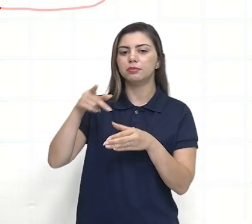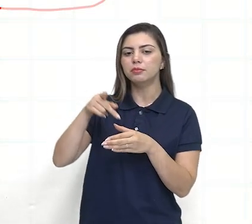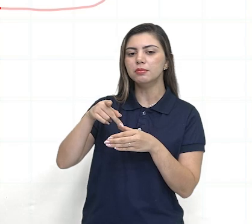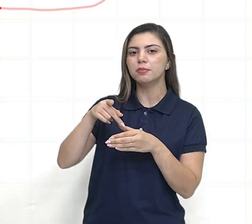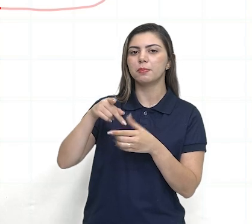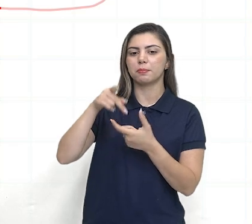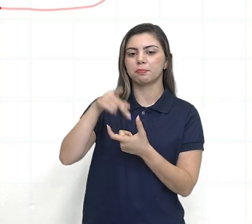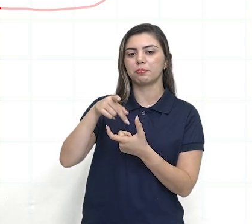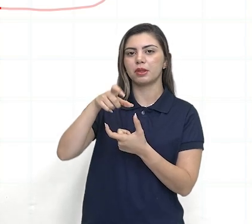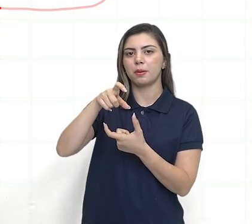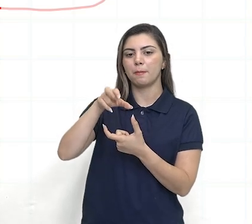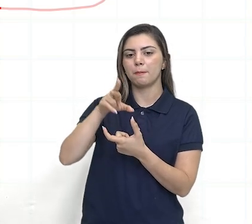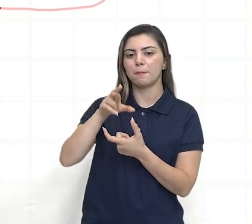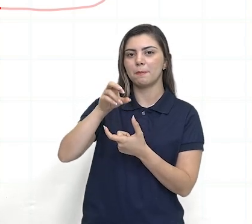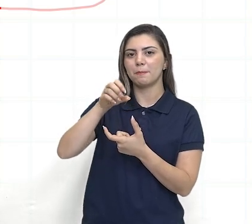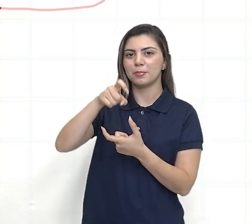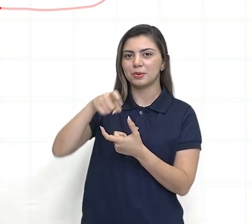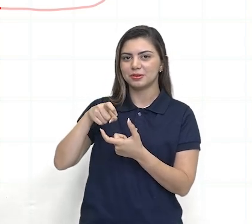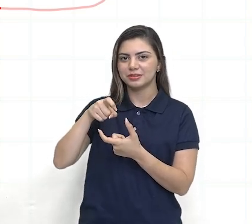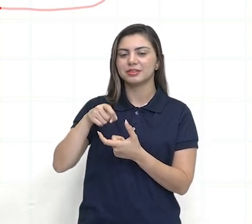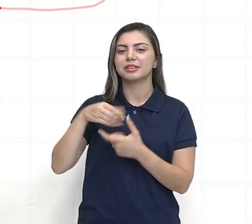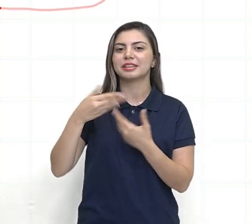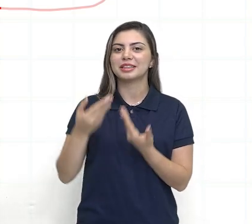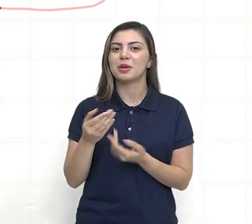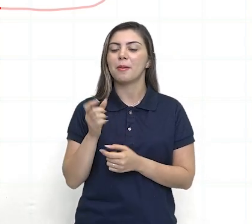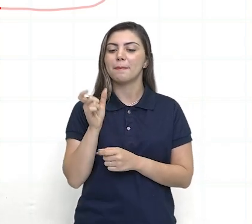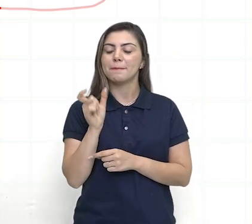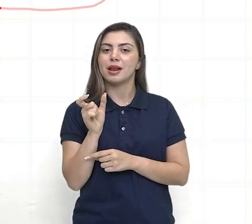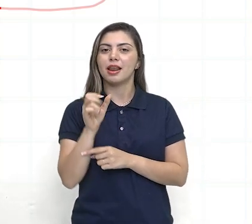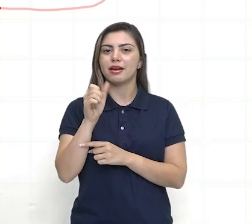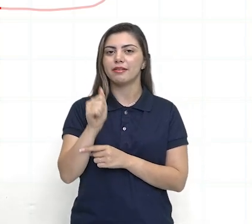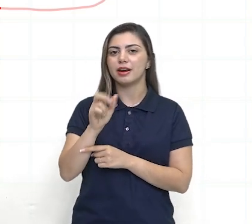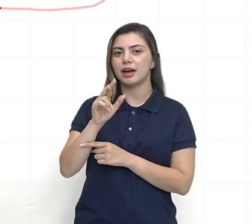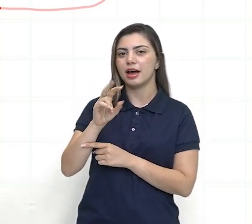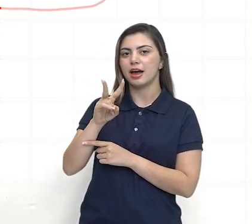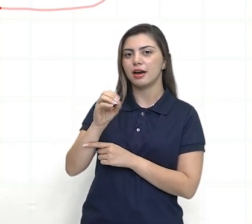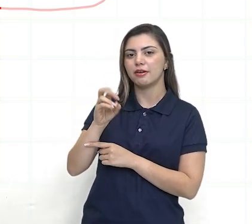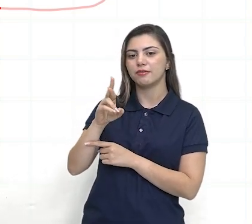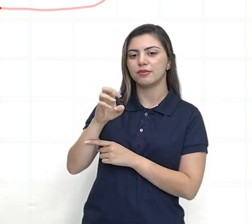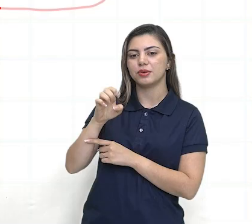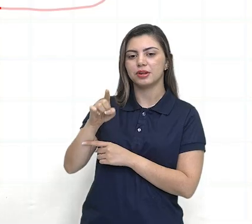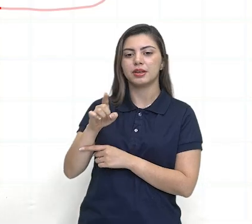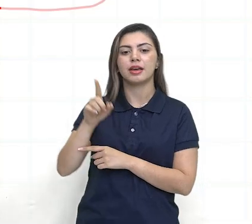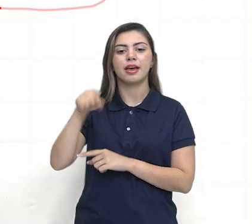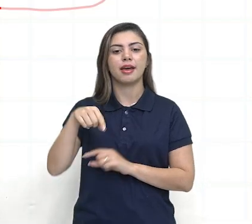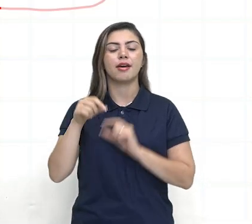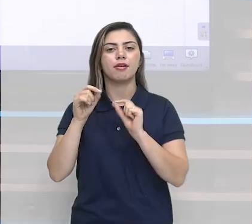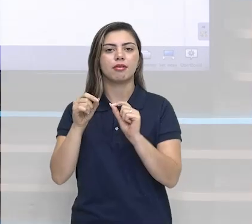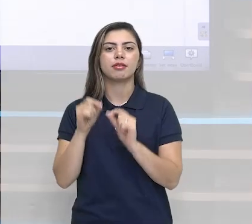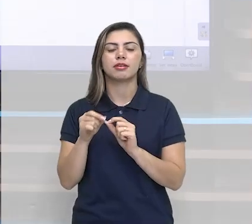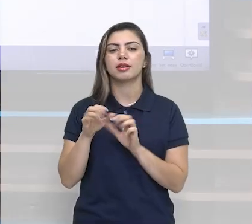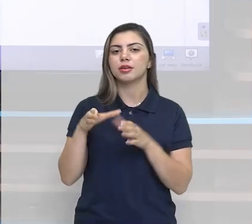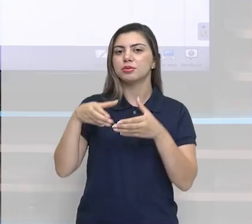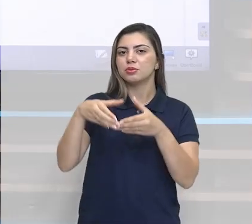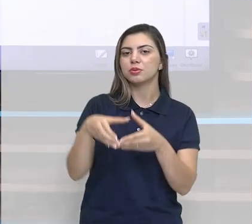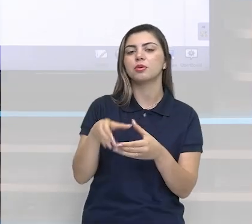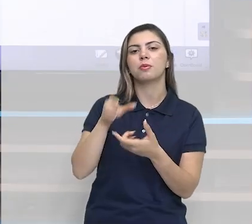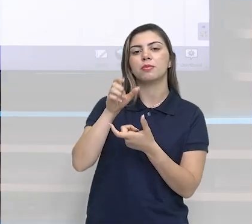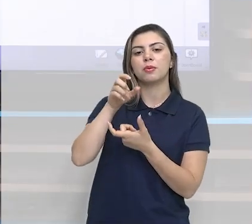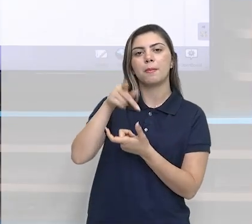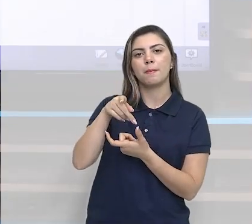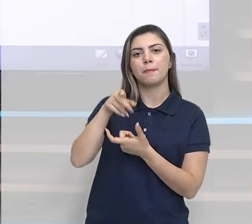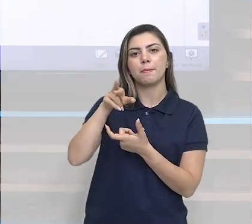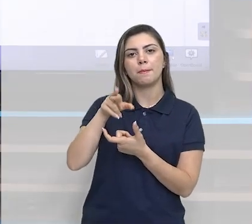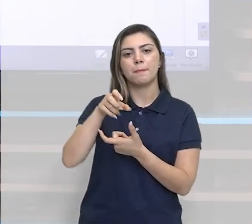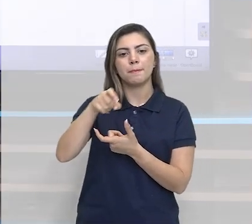proparoxítonos, e a palavra árvore é uma palavra proparoxítona, e na língua portuguesa